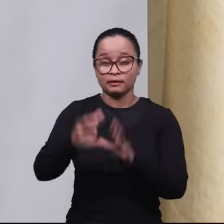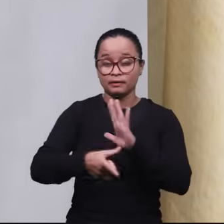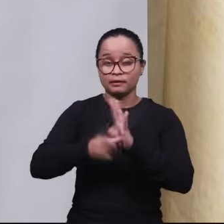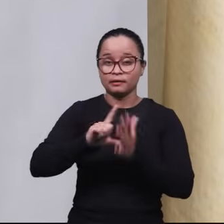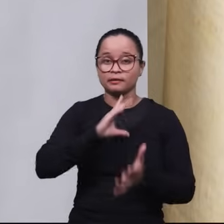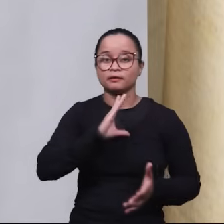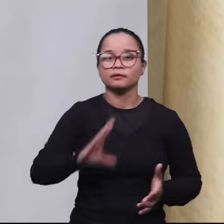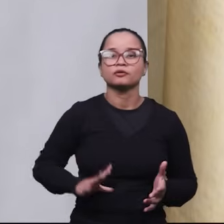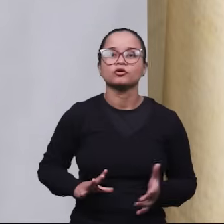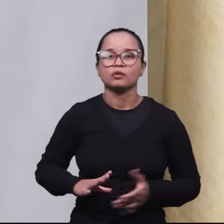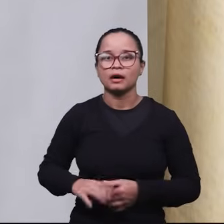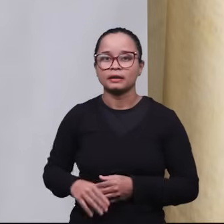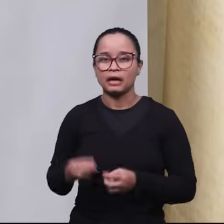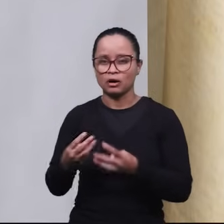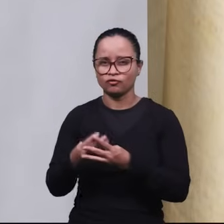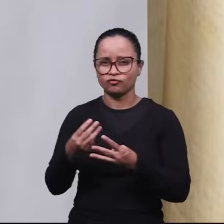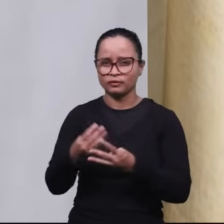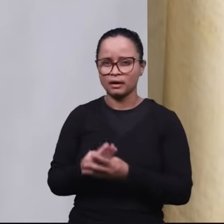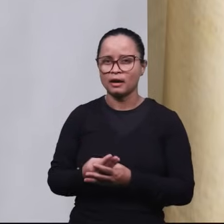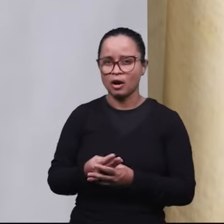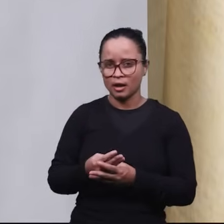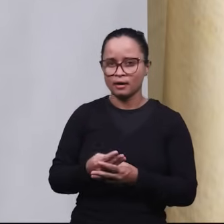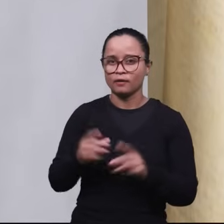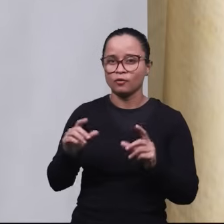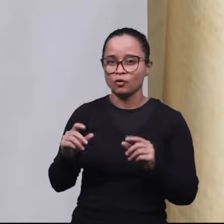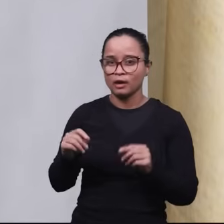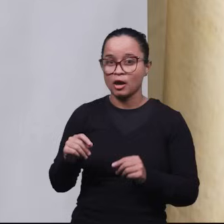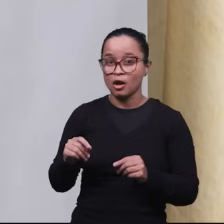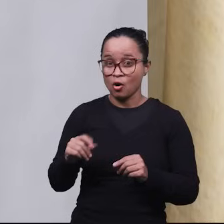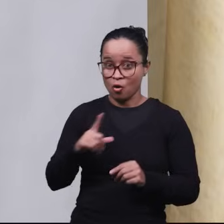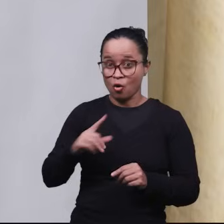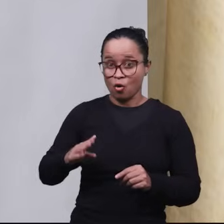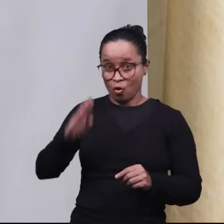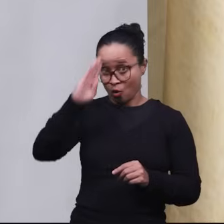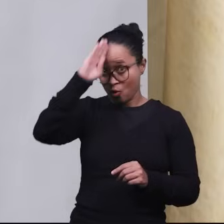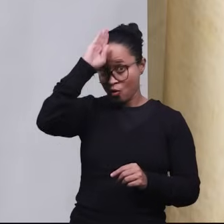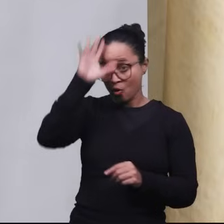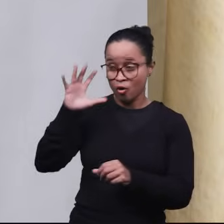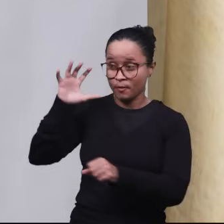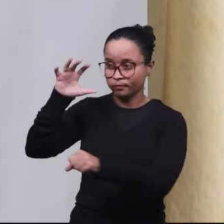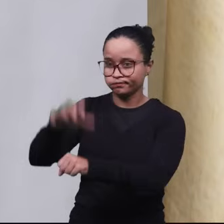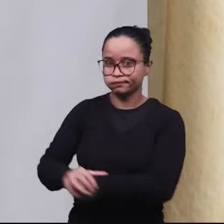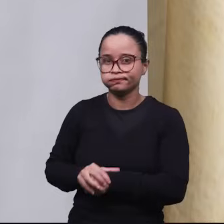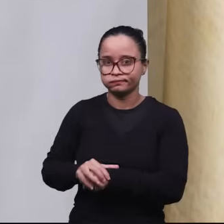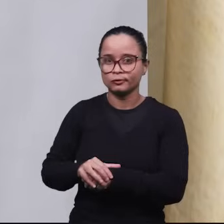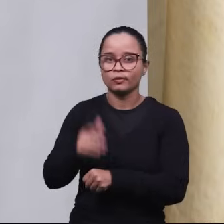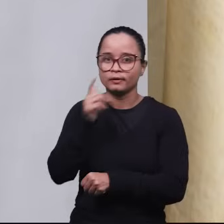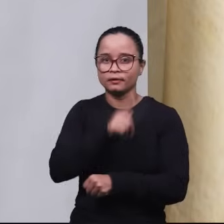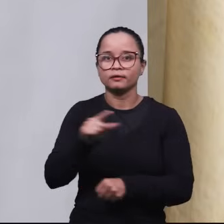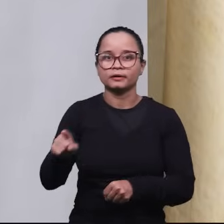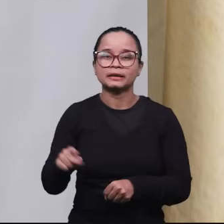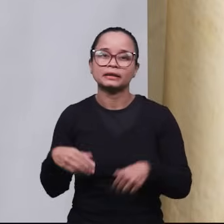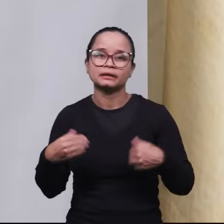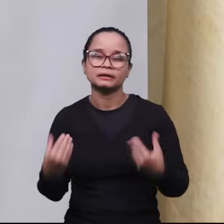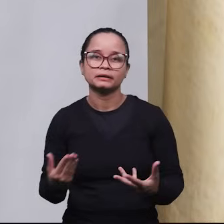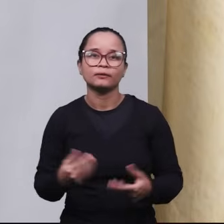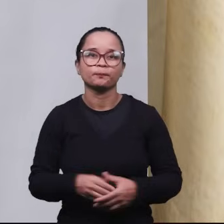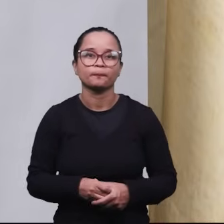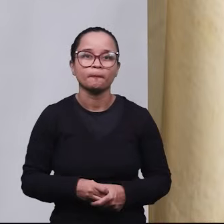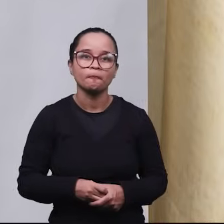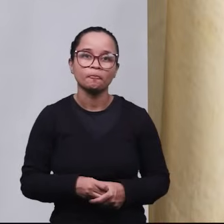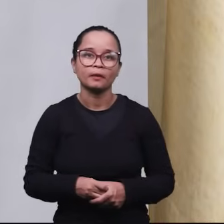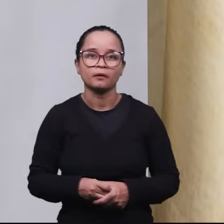por Roma. E por esse motivo, as moedas romanas começaram a circular como moeda